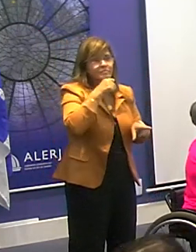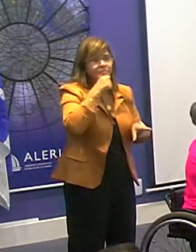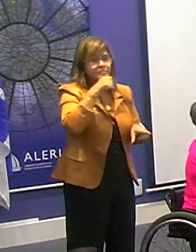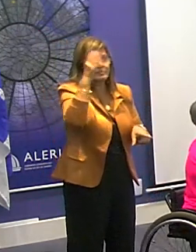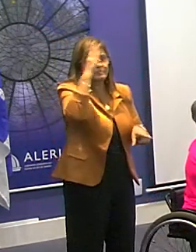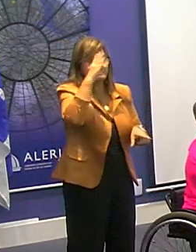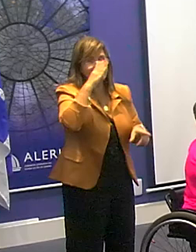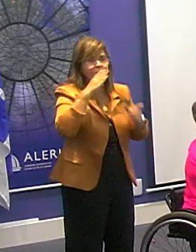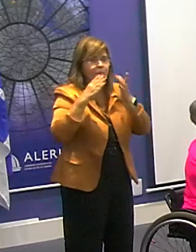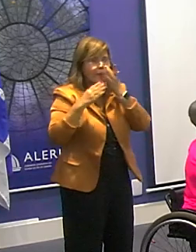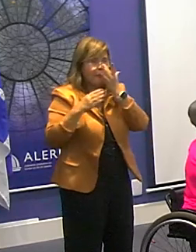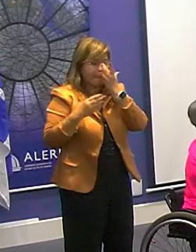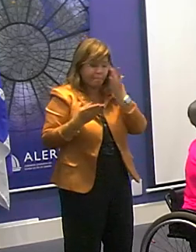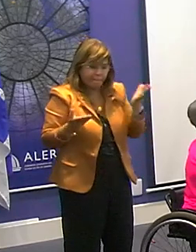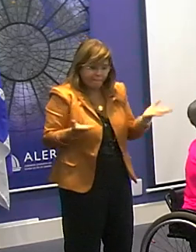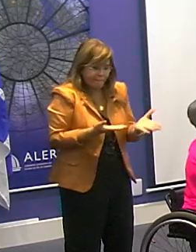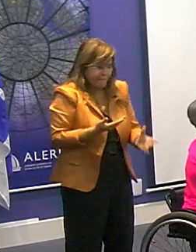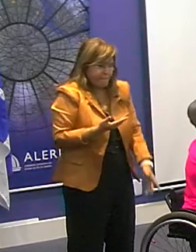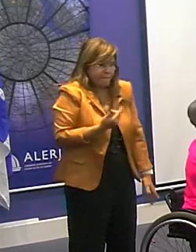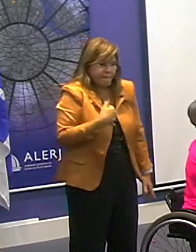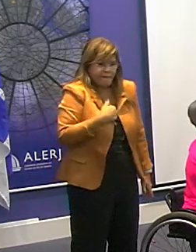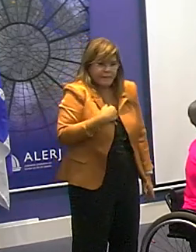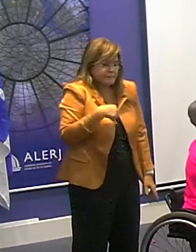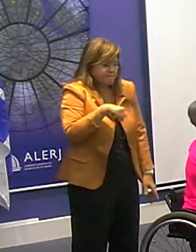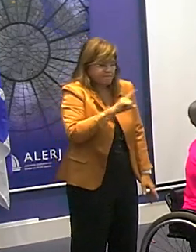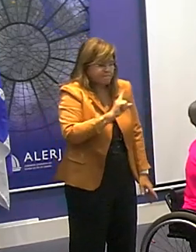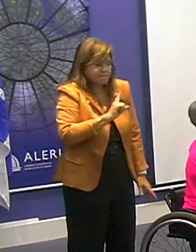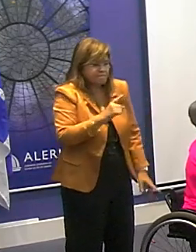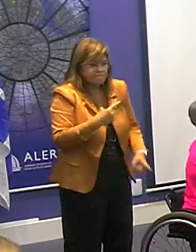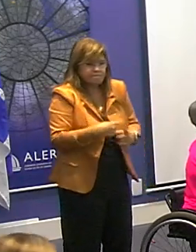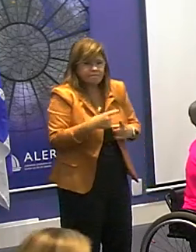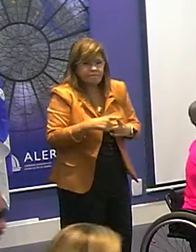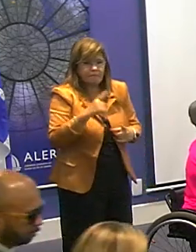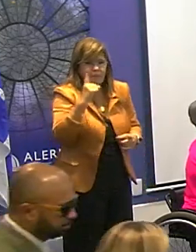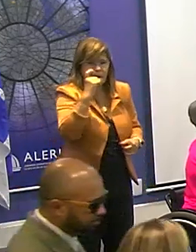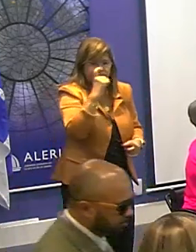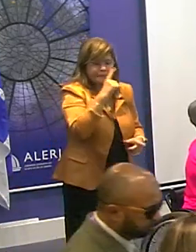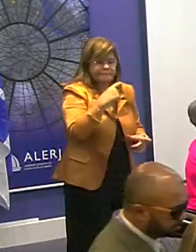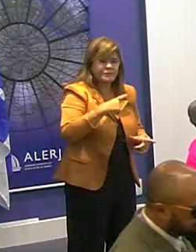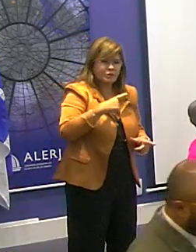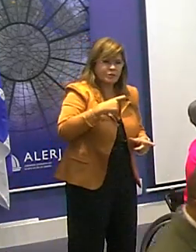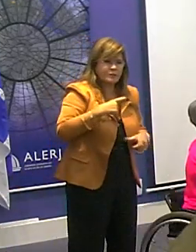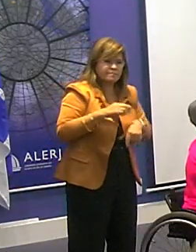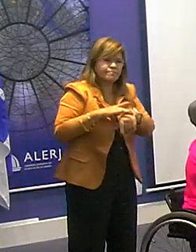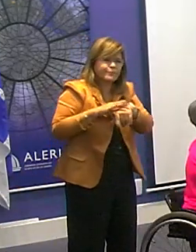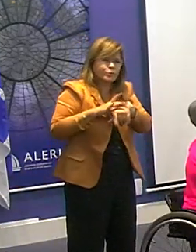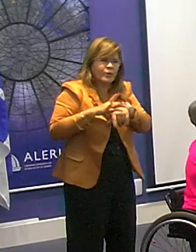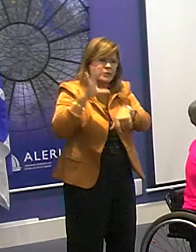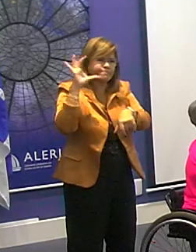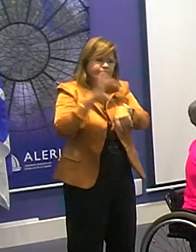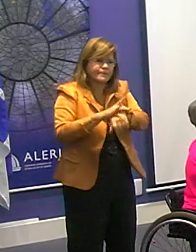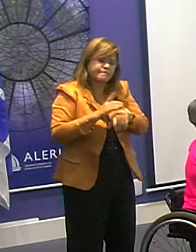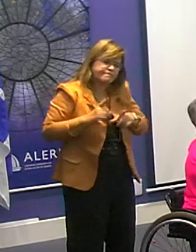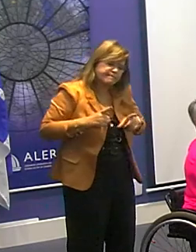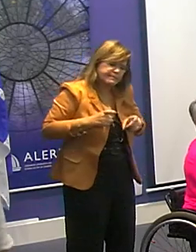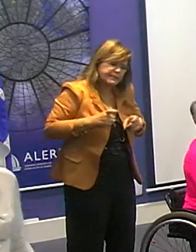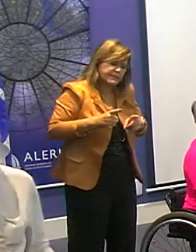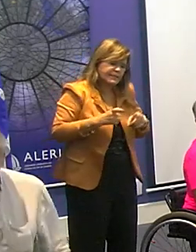Brasília. Hoje não estou, estou com um pouco de dificuldade. Tive um câncer em setembro